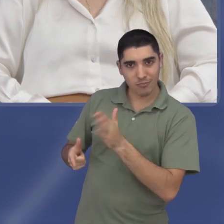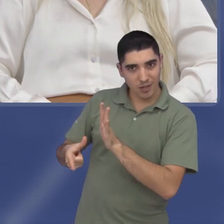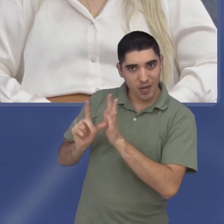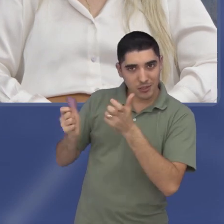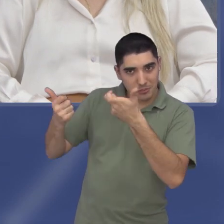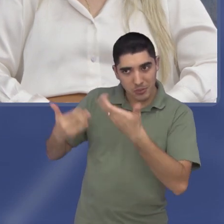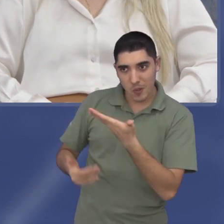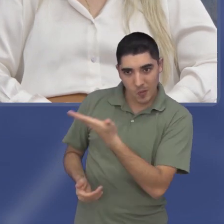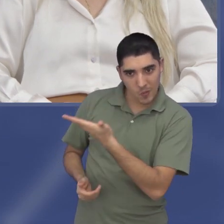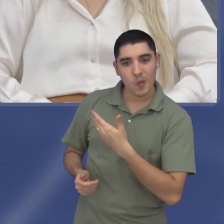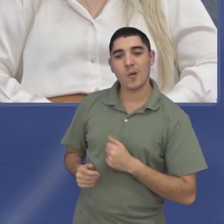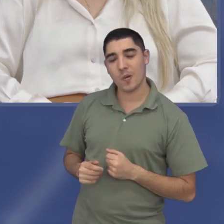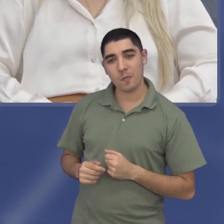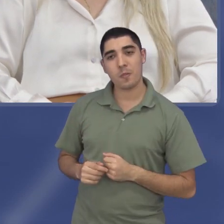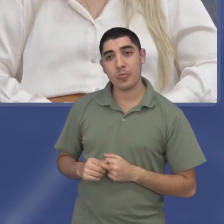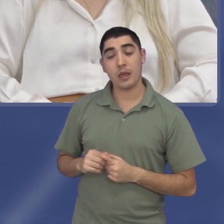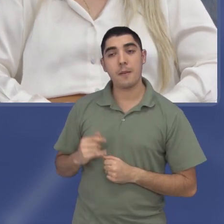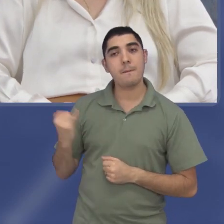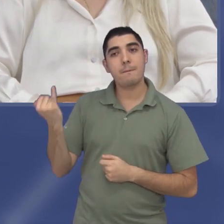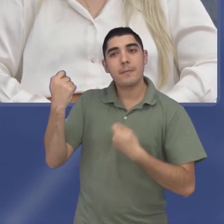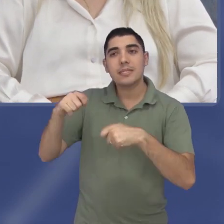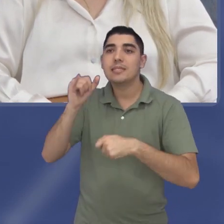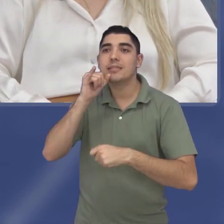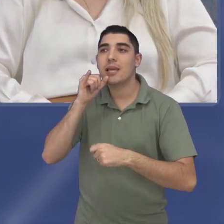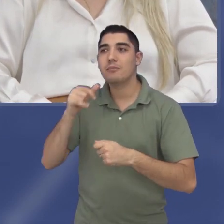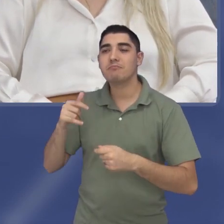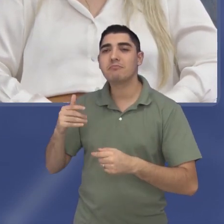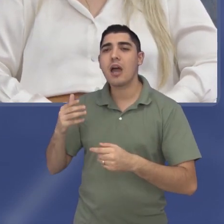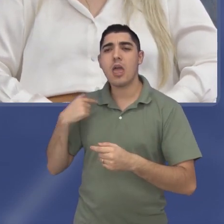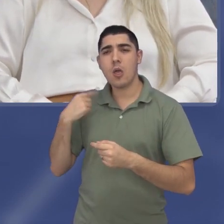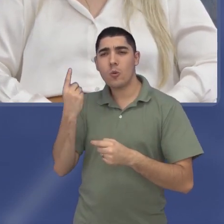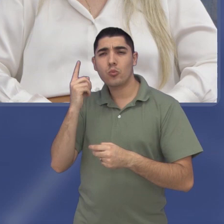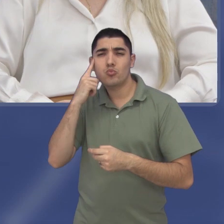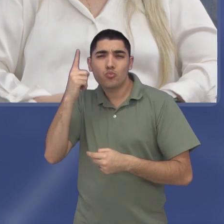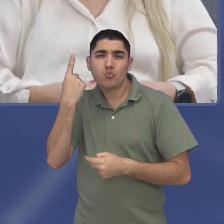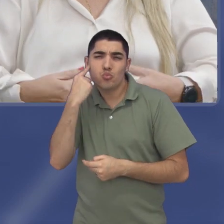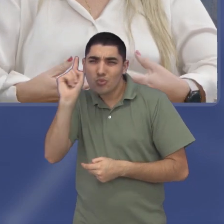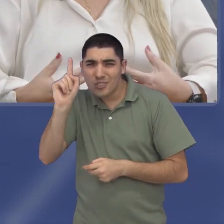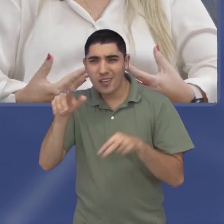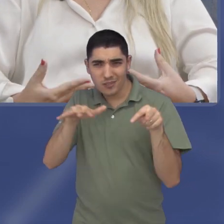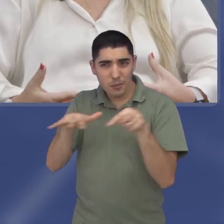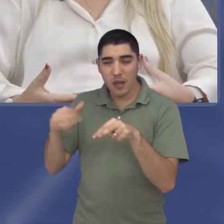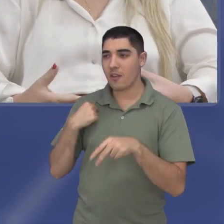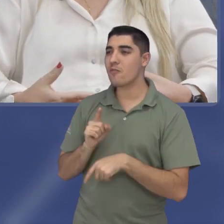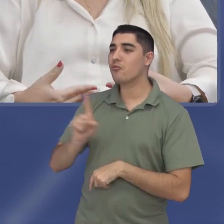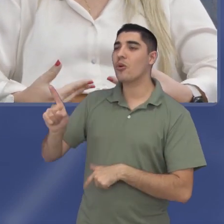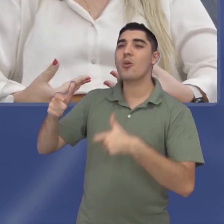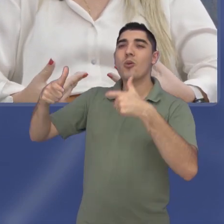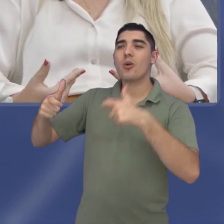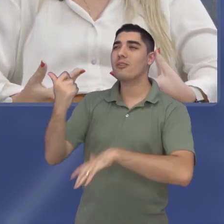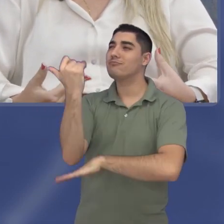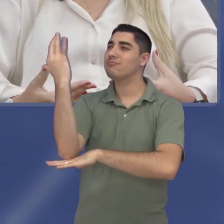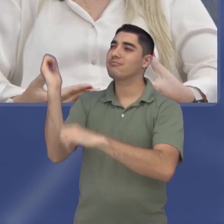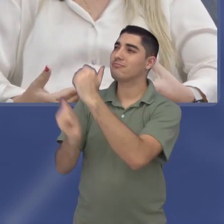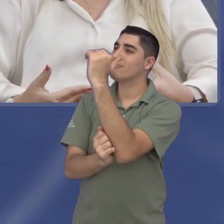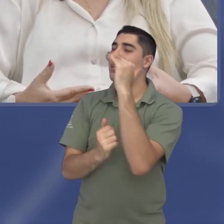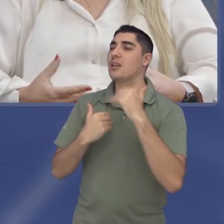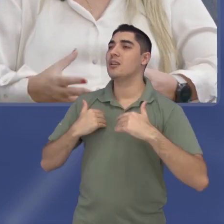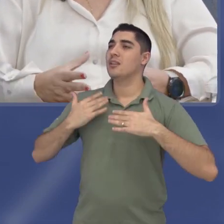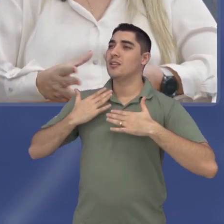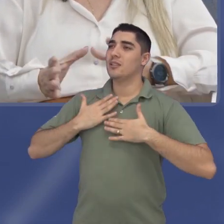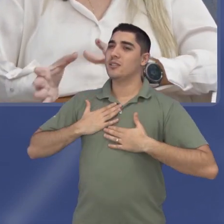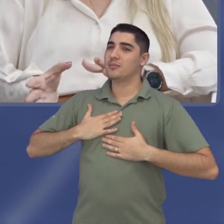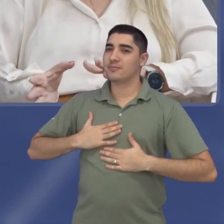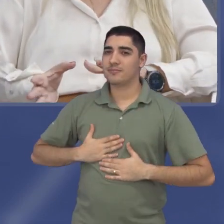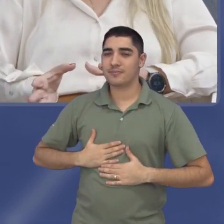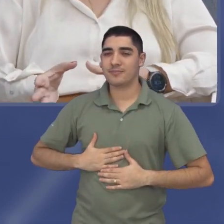respeito, né, de ter uma área verde durante a semana. Você ter o quê? Um momento de respiro, um momento que você vai falar assim, esse